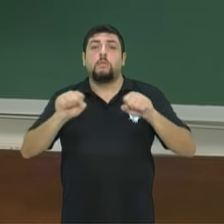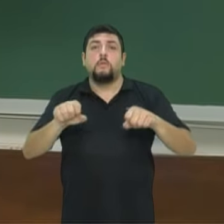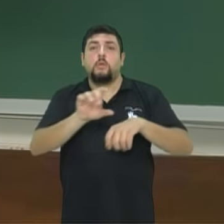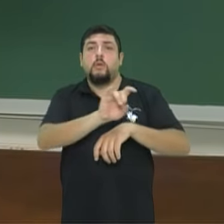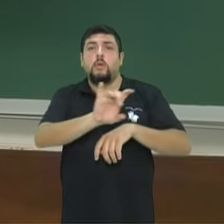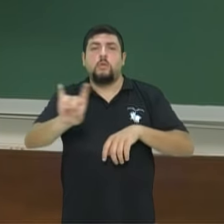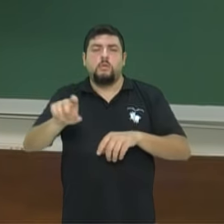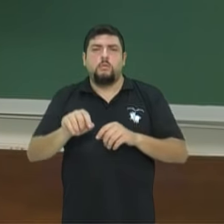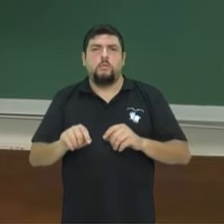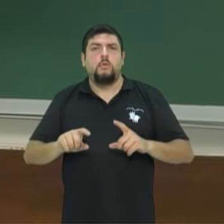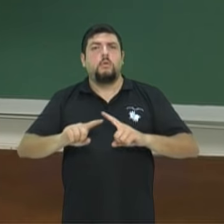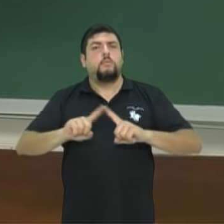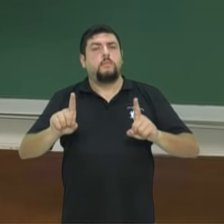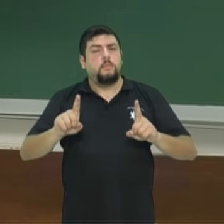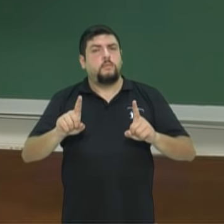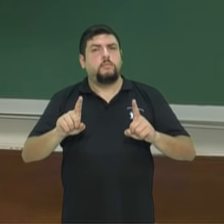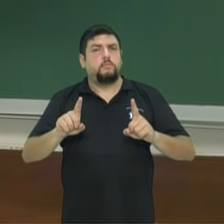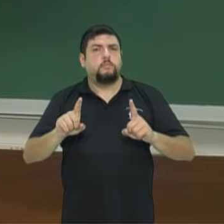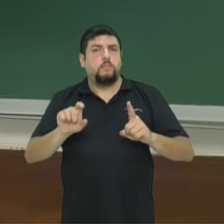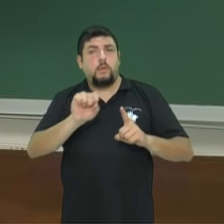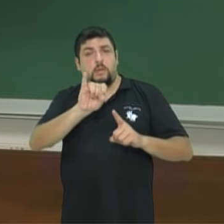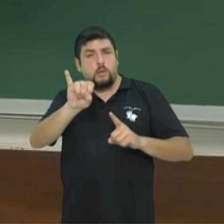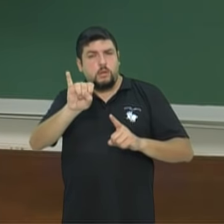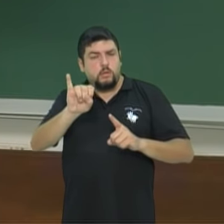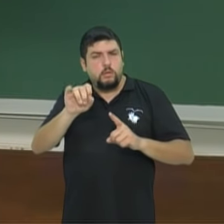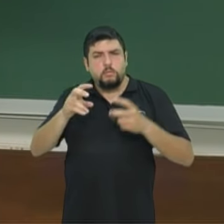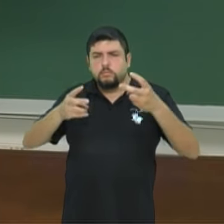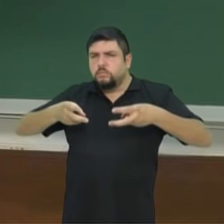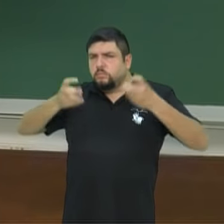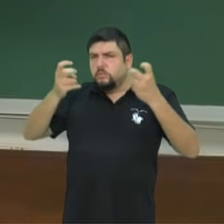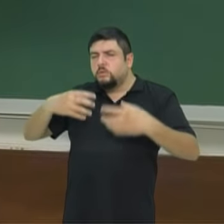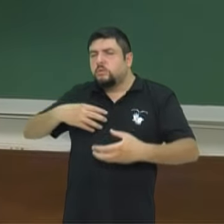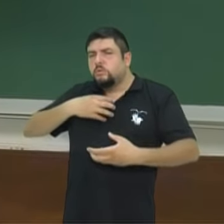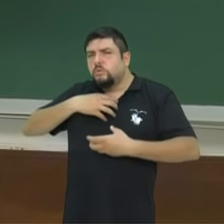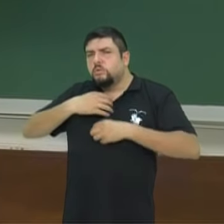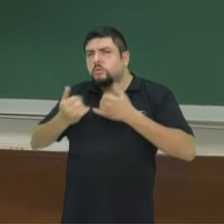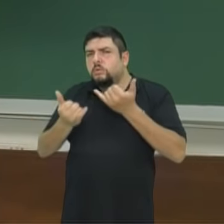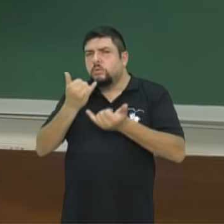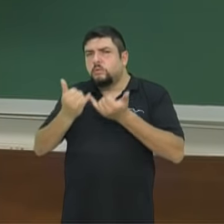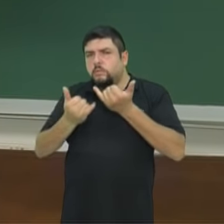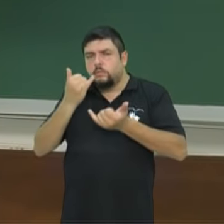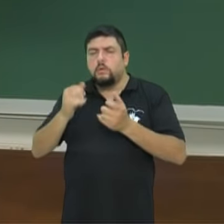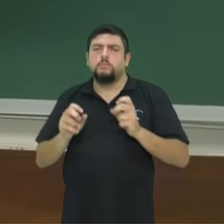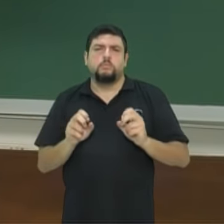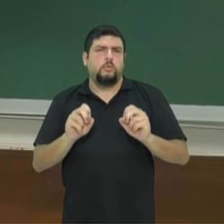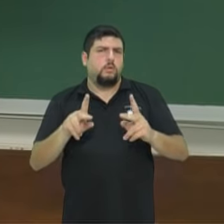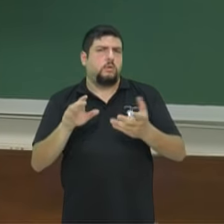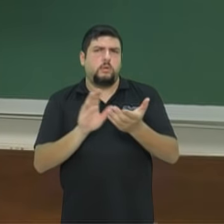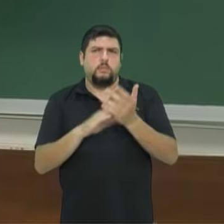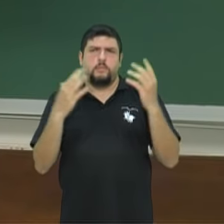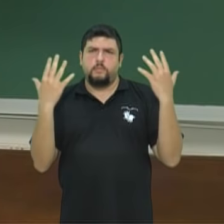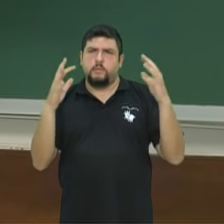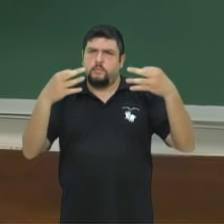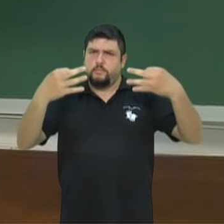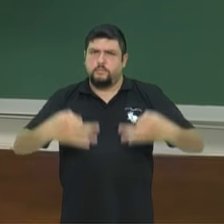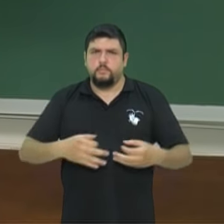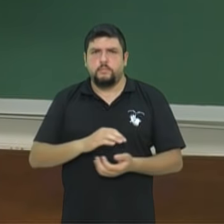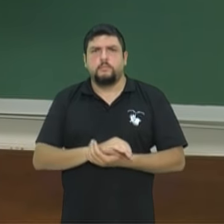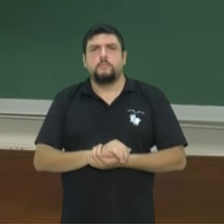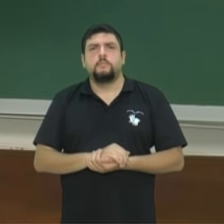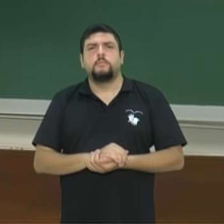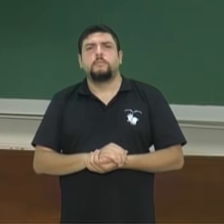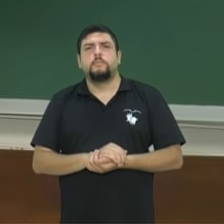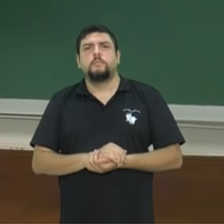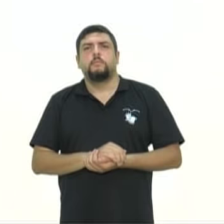as ideias ali estejam similares, semelhantes a que eu apresento aqui, com certeza vocês também acertaram a questão, né? Então,